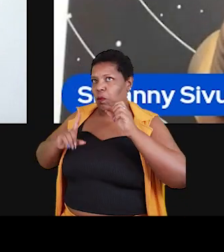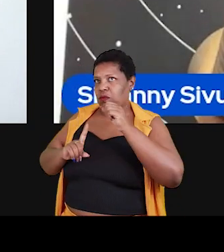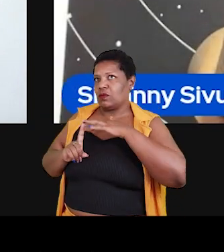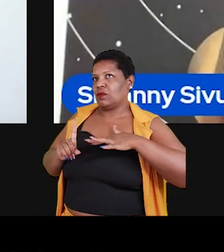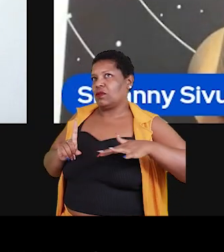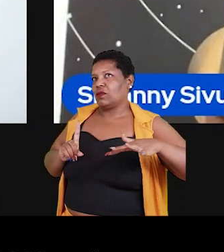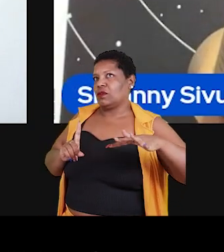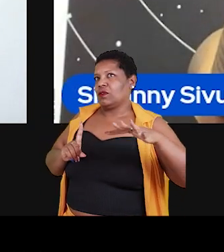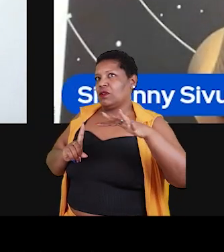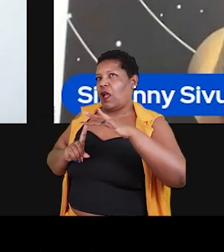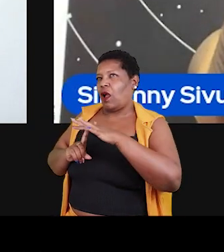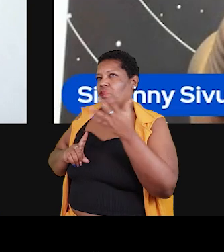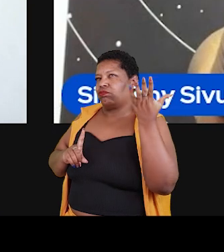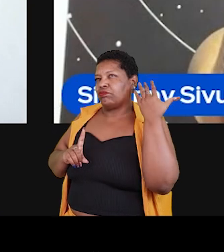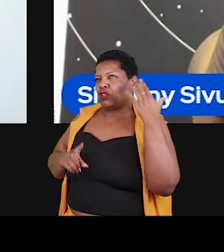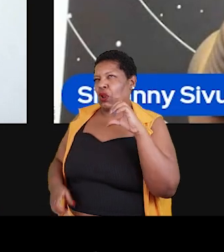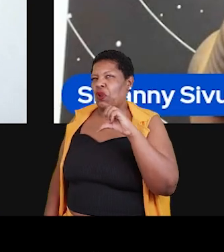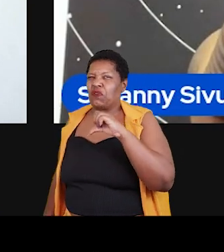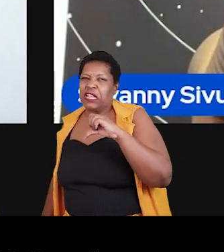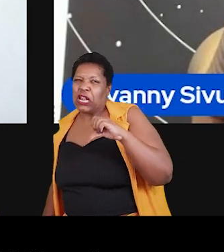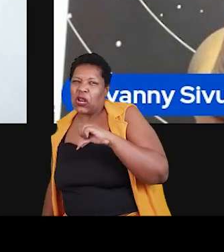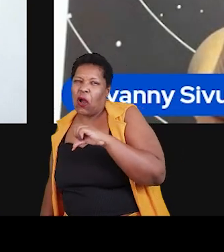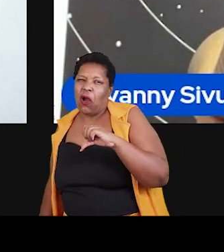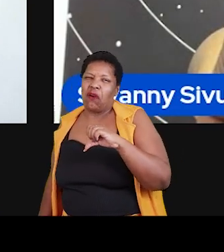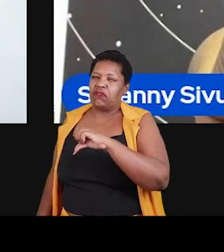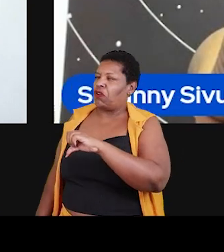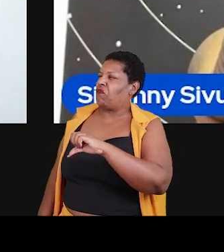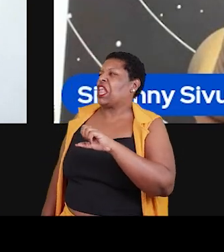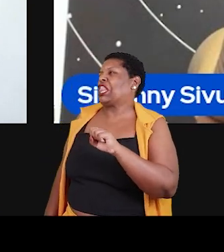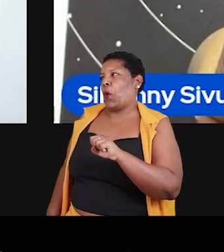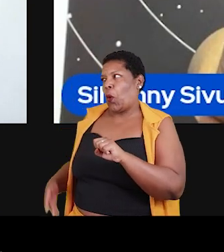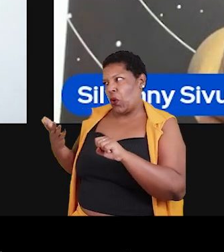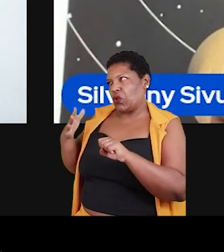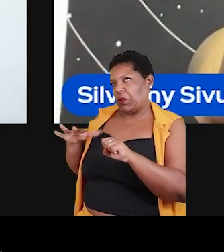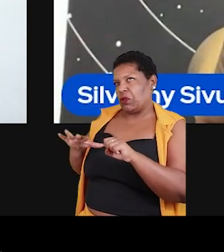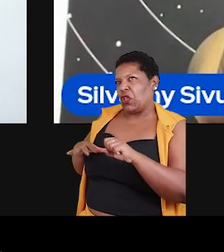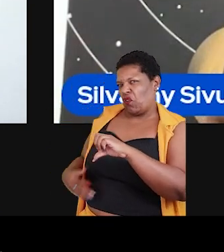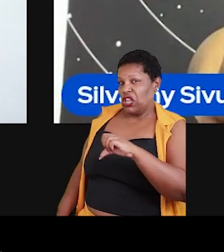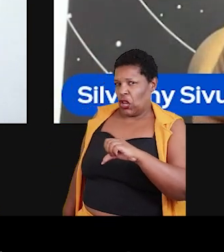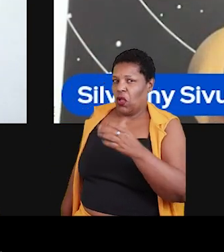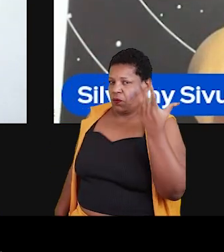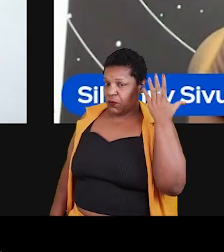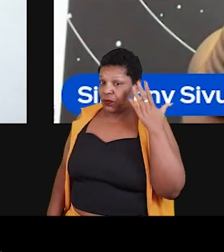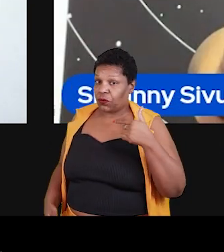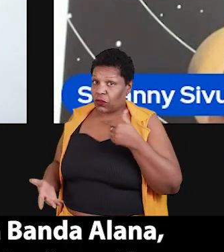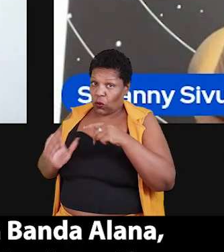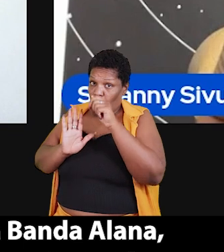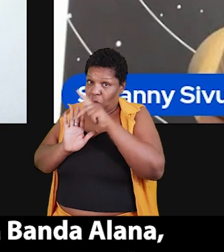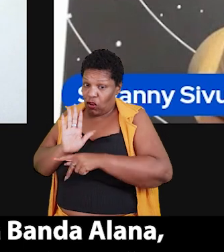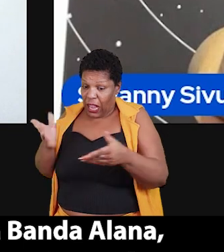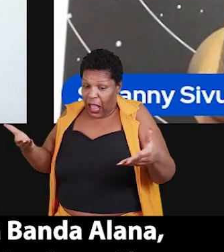desde 99, 98, mais ou menos. Mas falando do meu projeto atual,